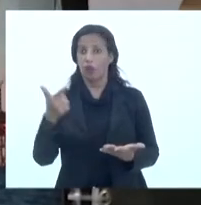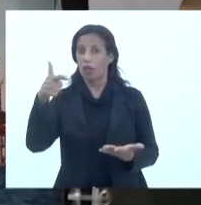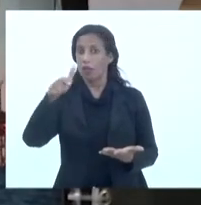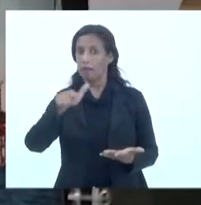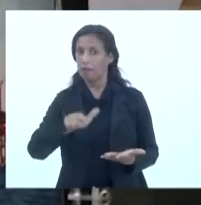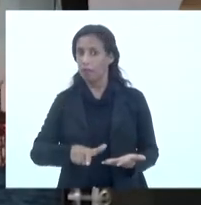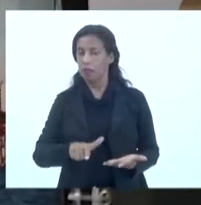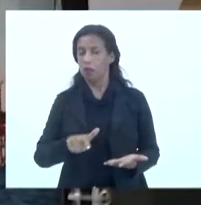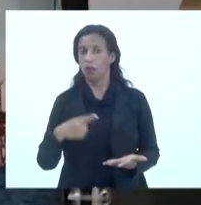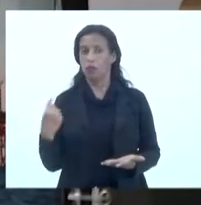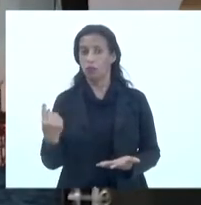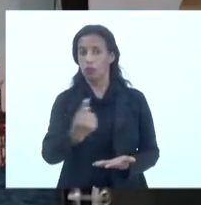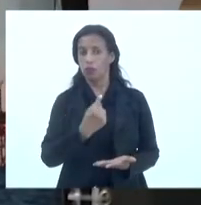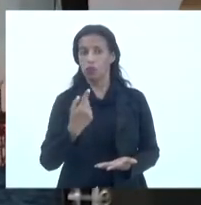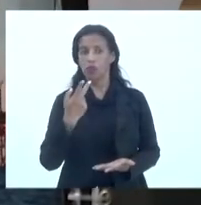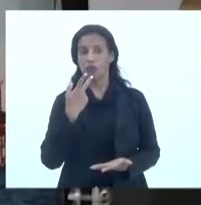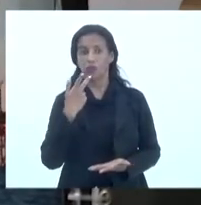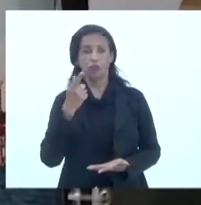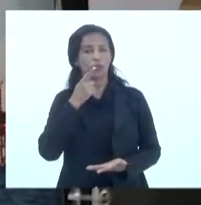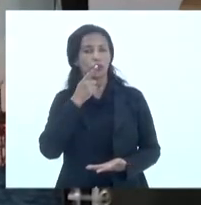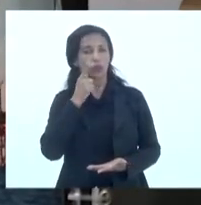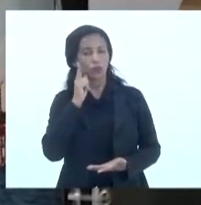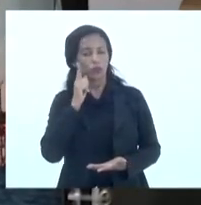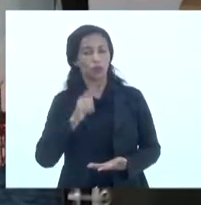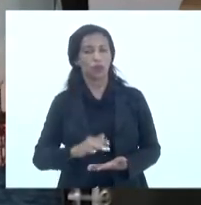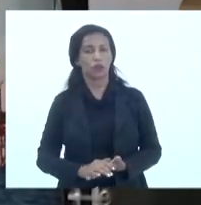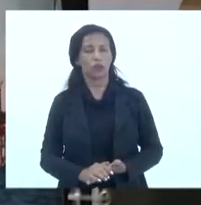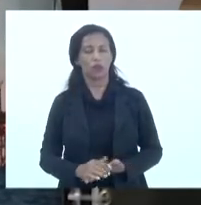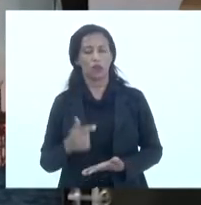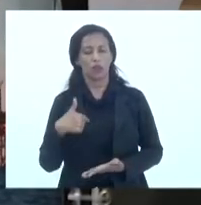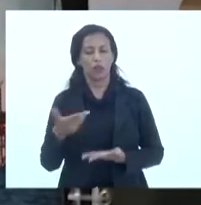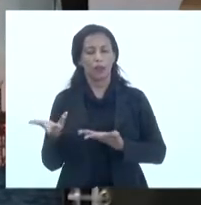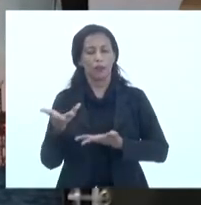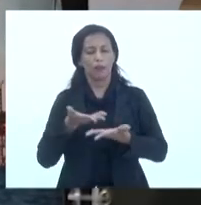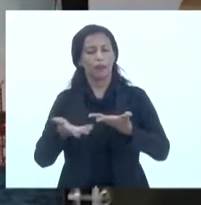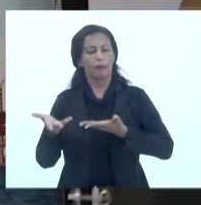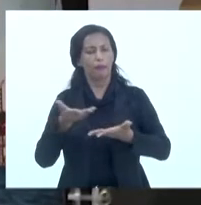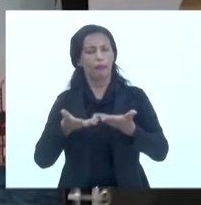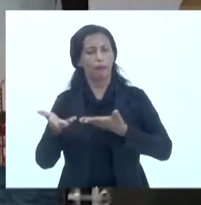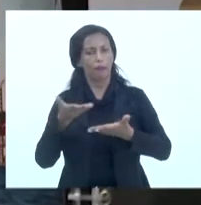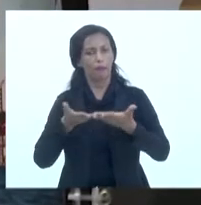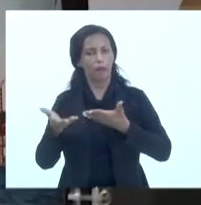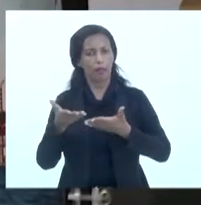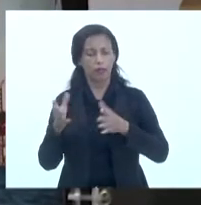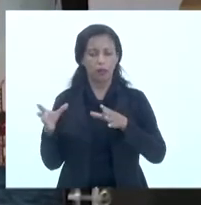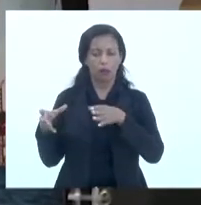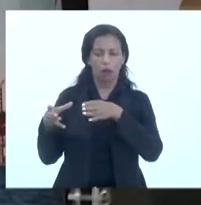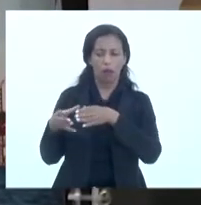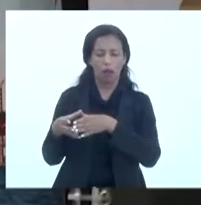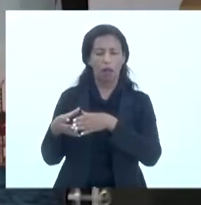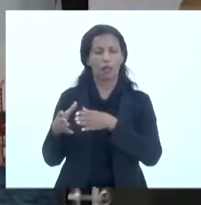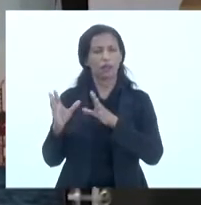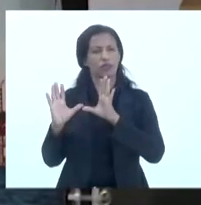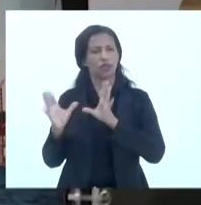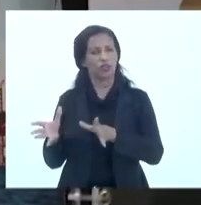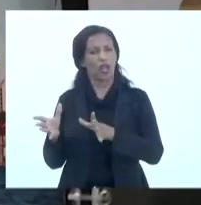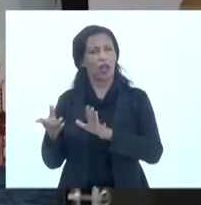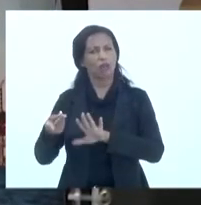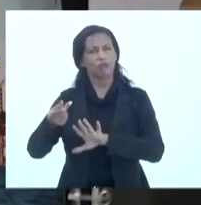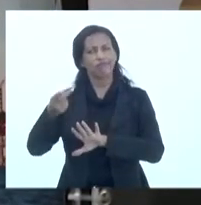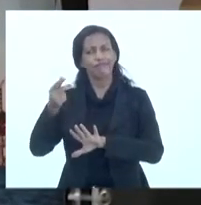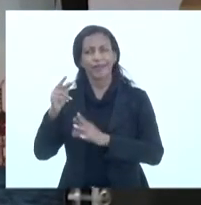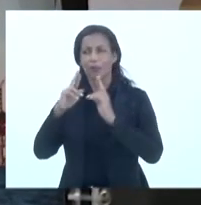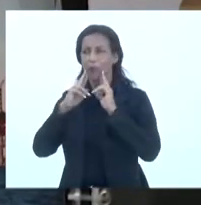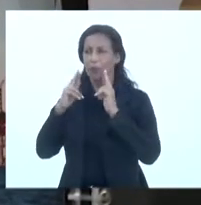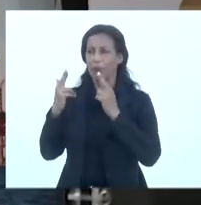que nós falamos em reunião ontem, eu participo de entidades de classe há um bom tempo e,